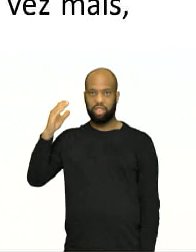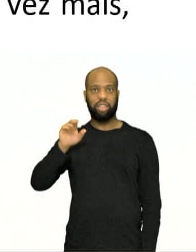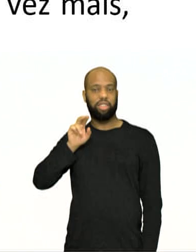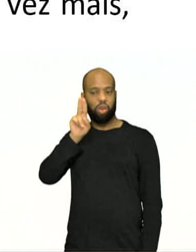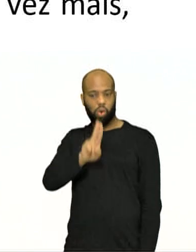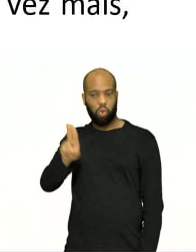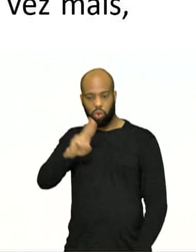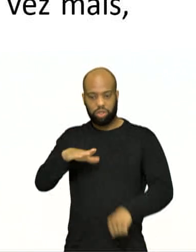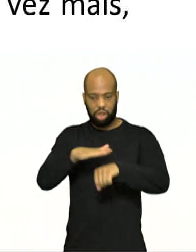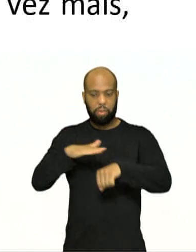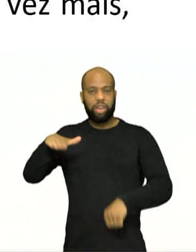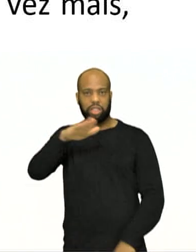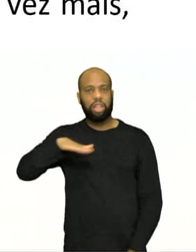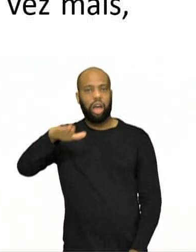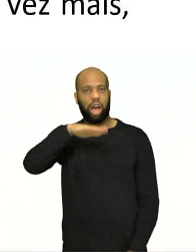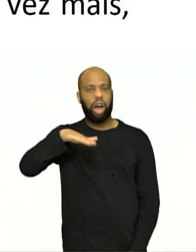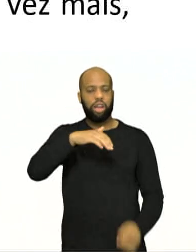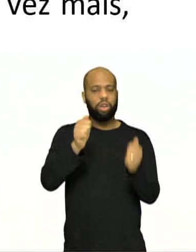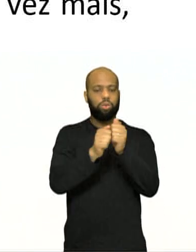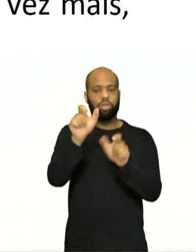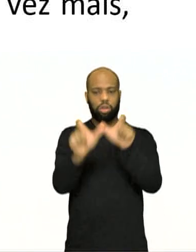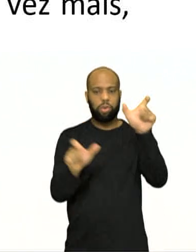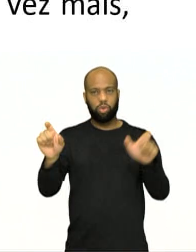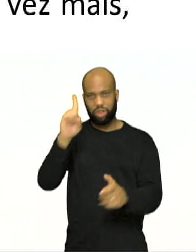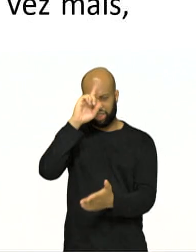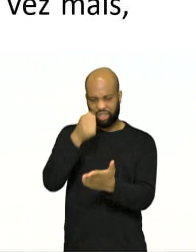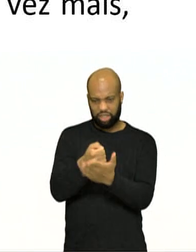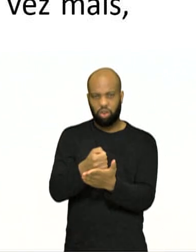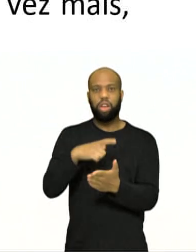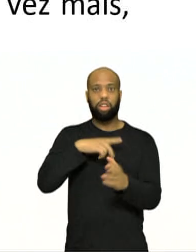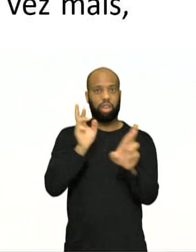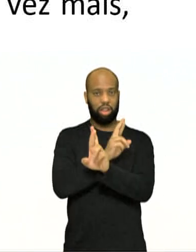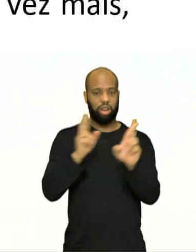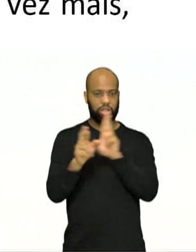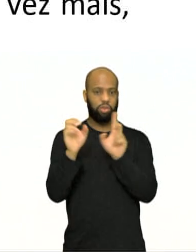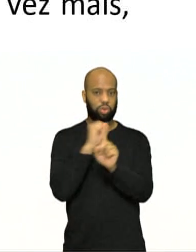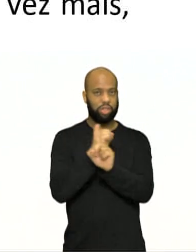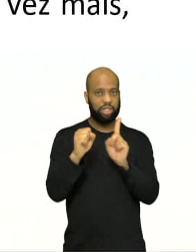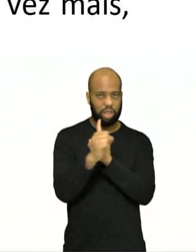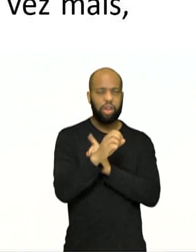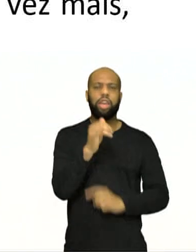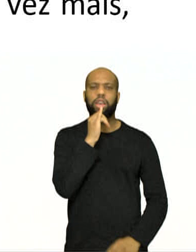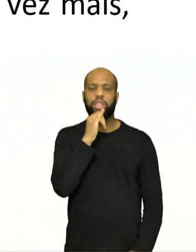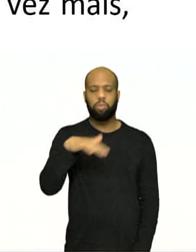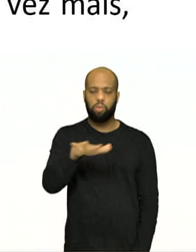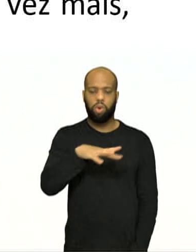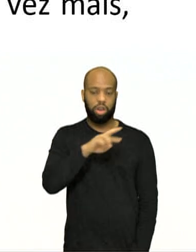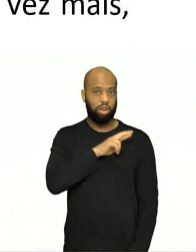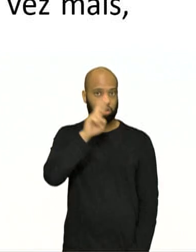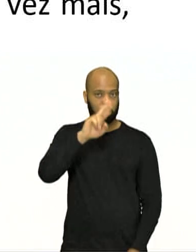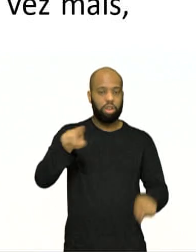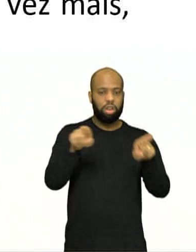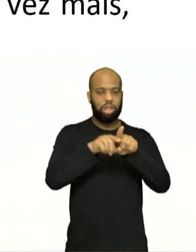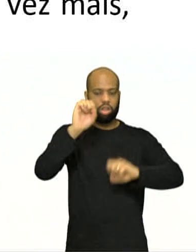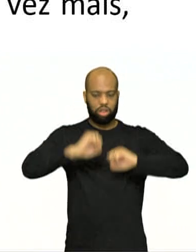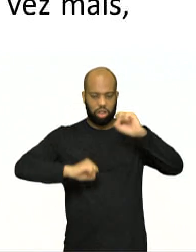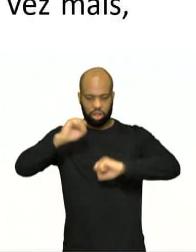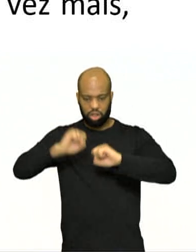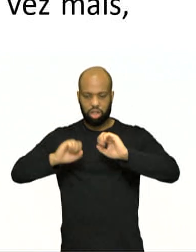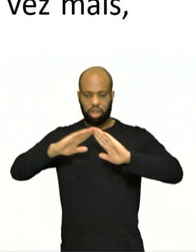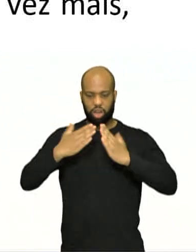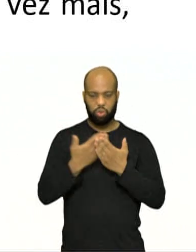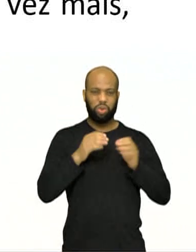em campos que envolvem pessoas em decisões sociais, como os campos religioso, industrial,